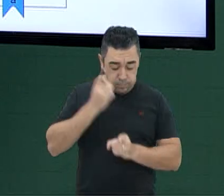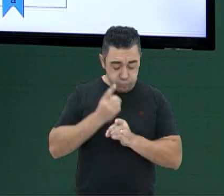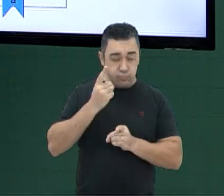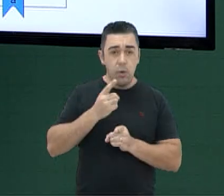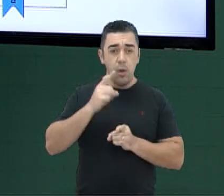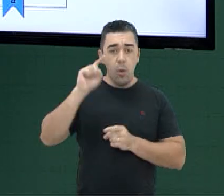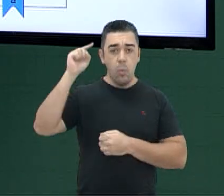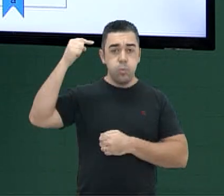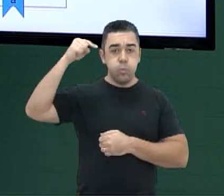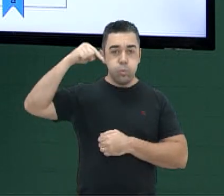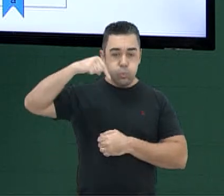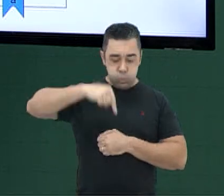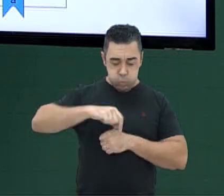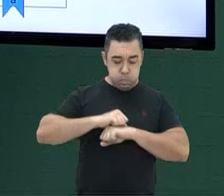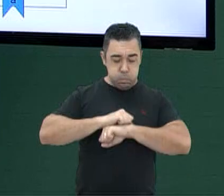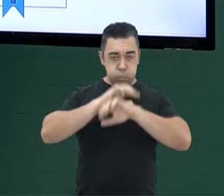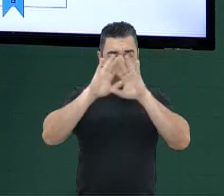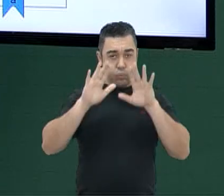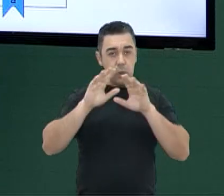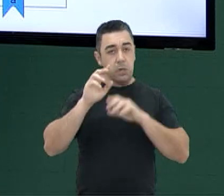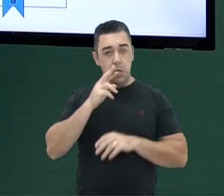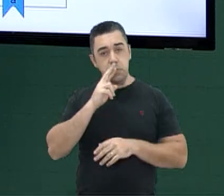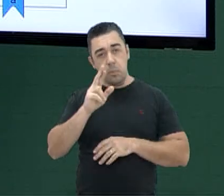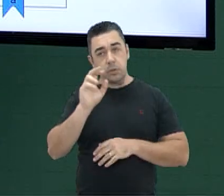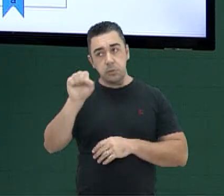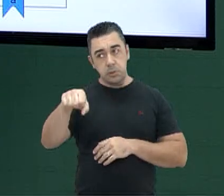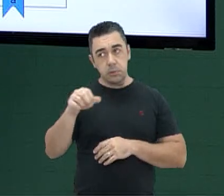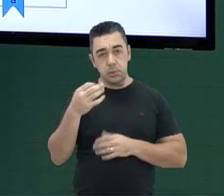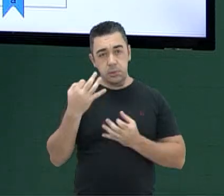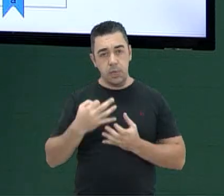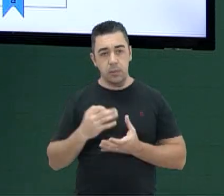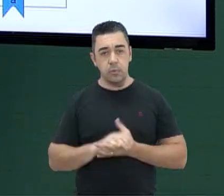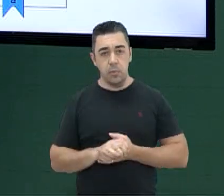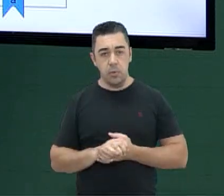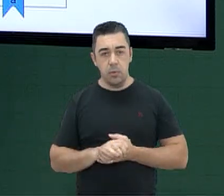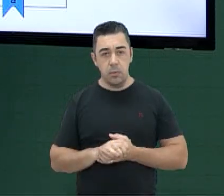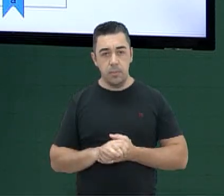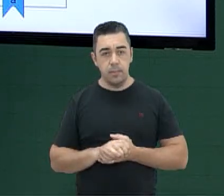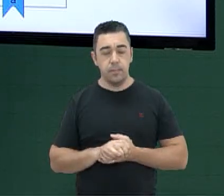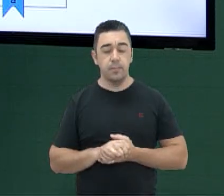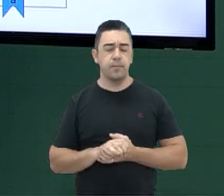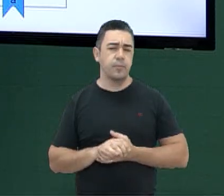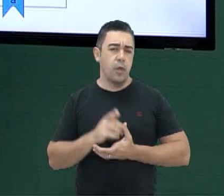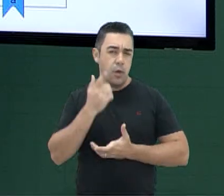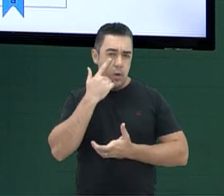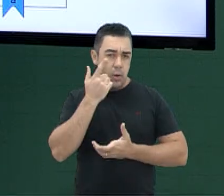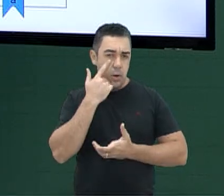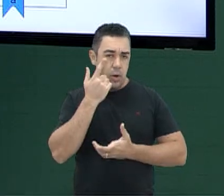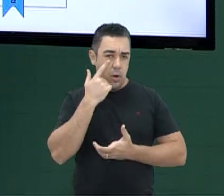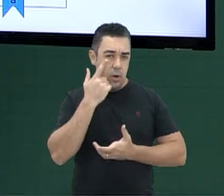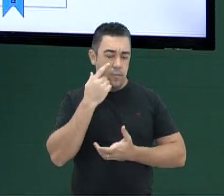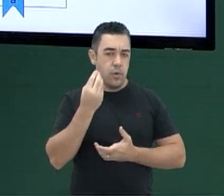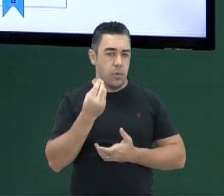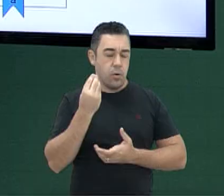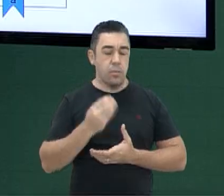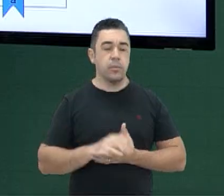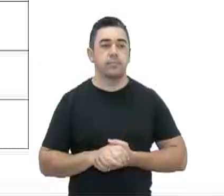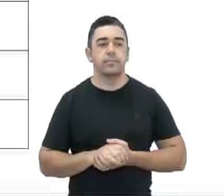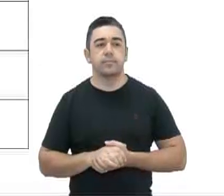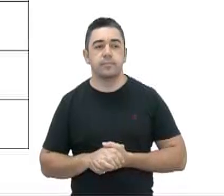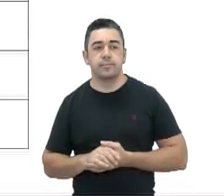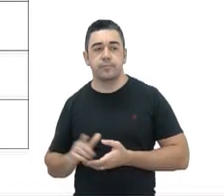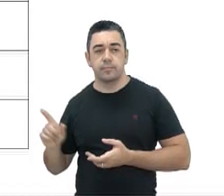Caso ele acerte, você indicará a ele que ele acertou. Caso erre, você indicará a ele que errou. Vamos ver na prática aqui na tela. Acompanhe